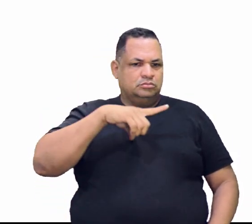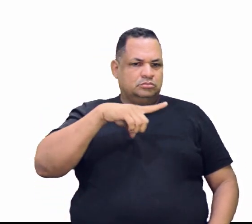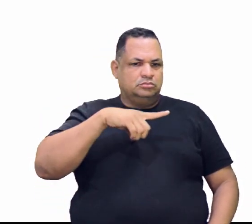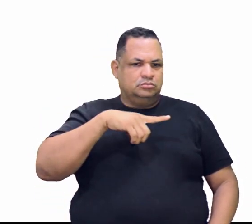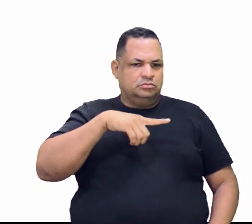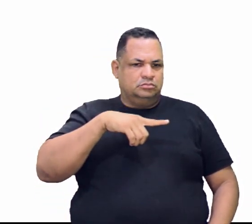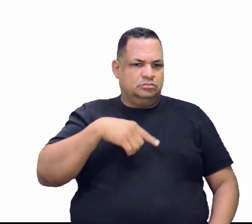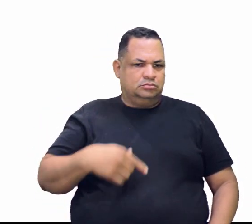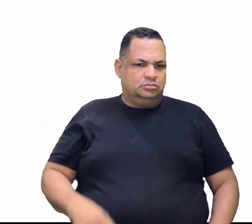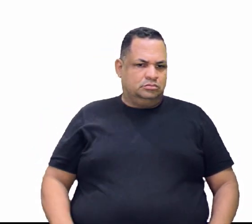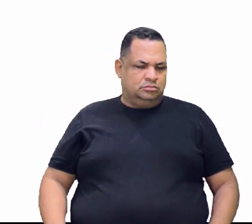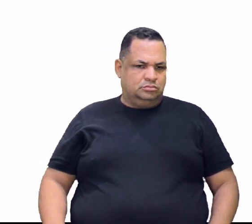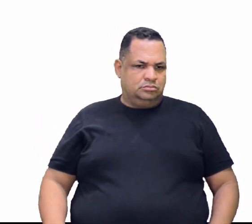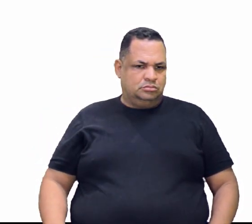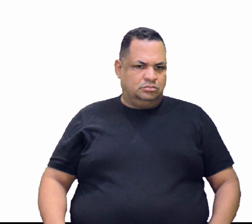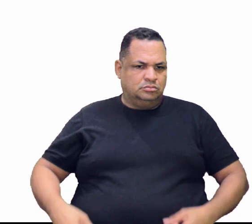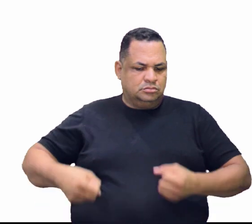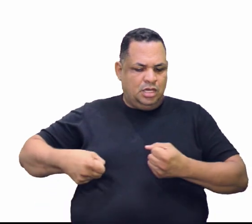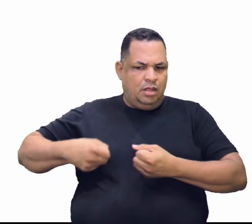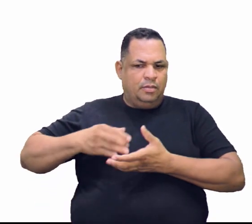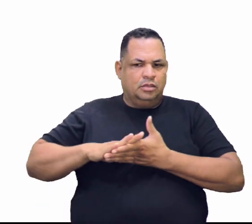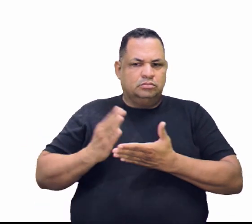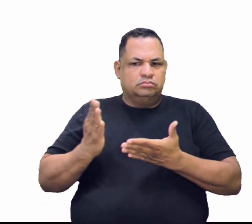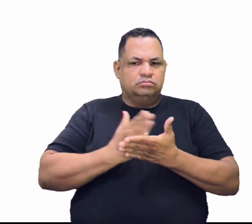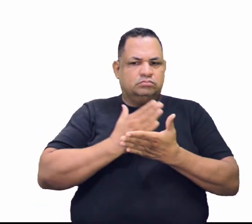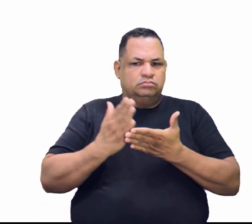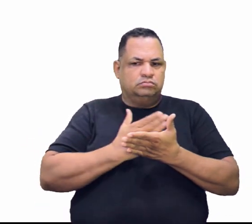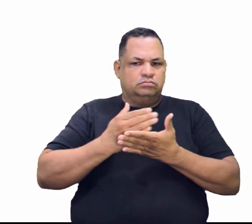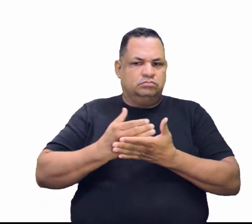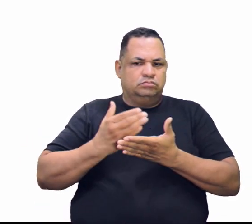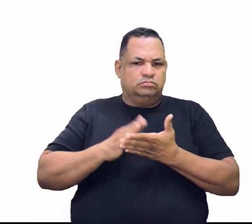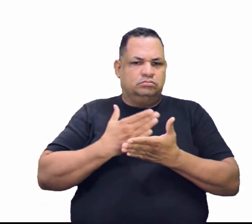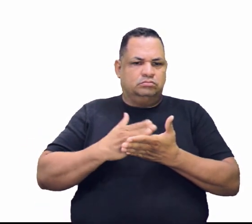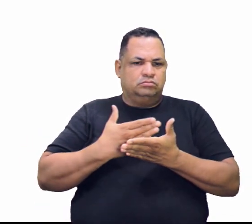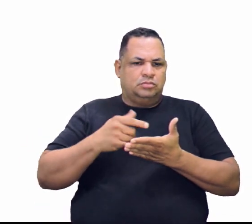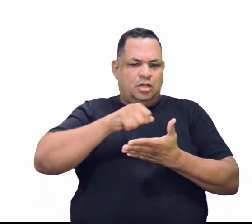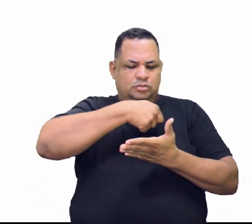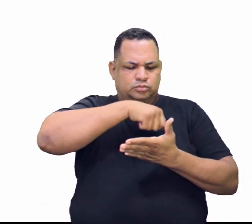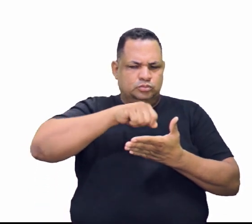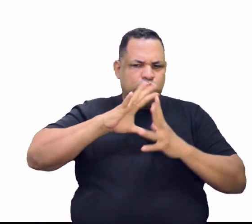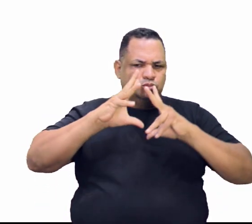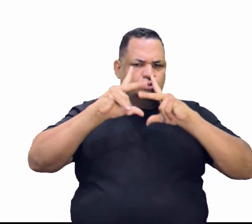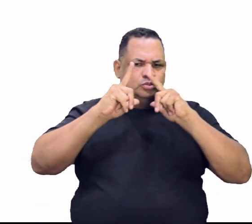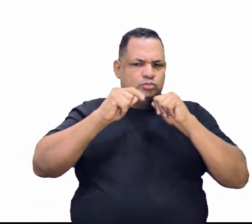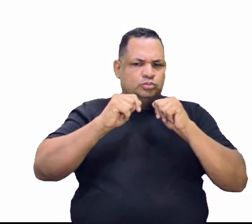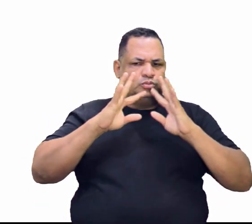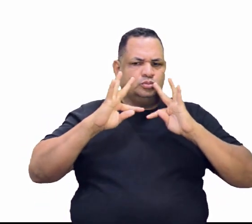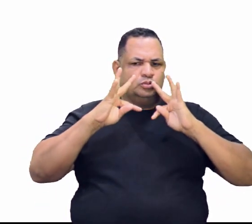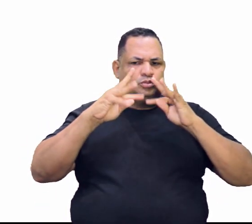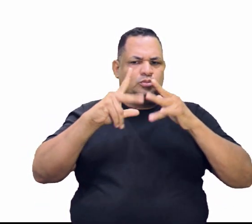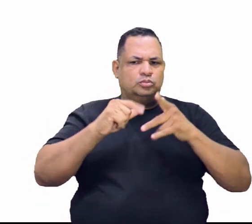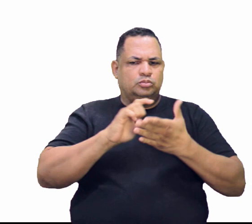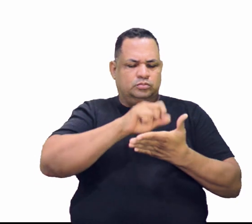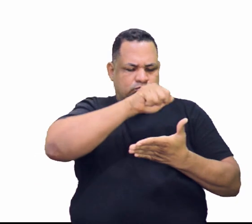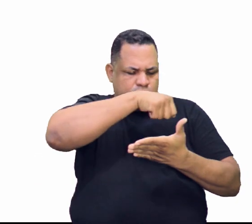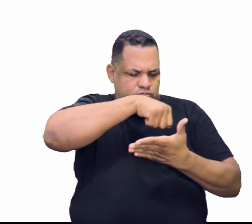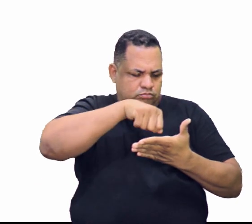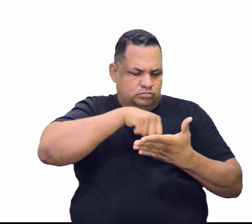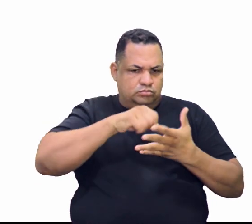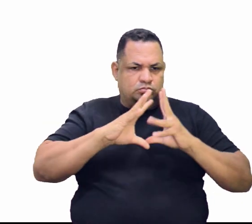essa bichinha aqui, ó, a sua caderneta. Tudo ele anotava. Eu